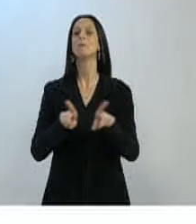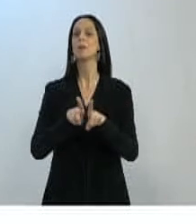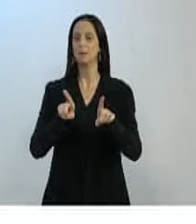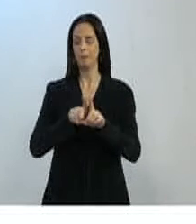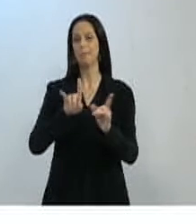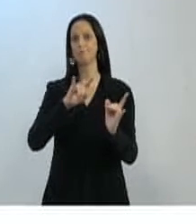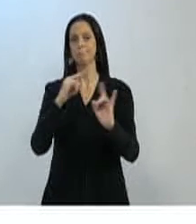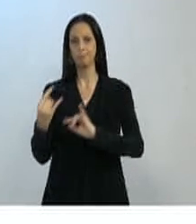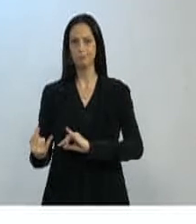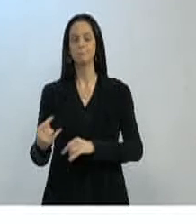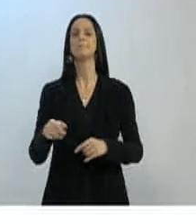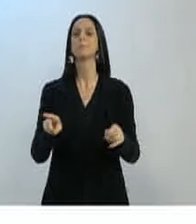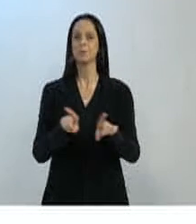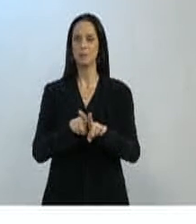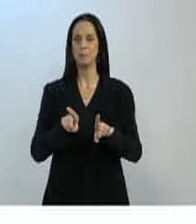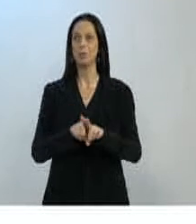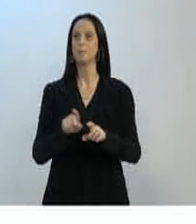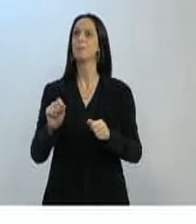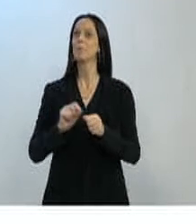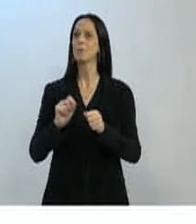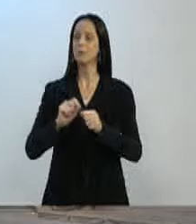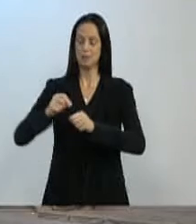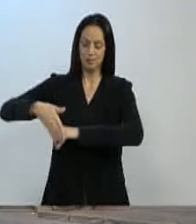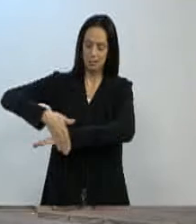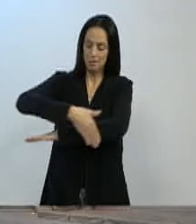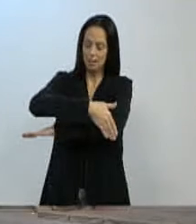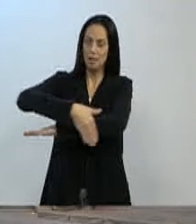para fazer essa rua.